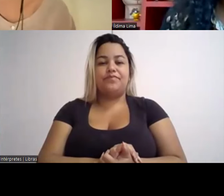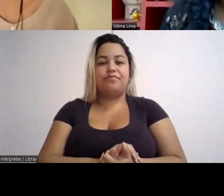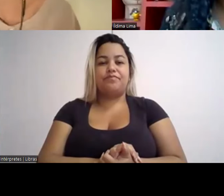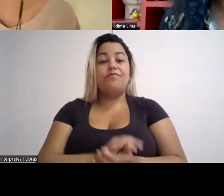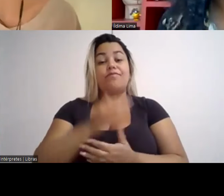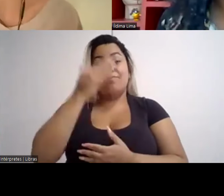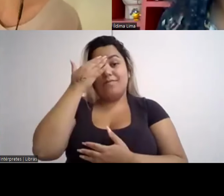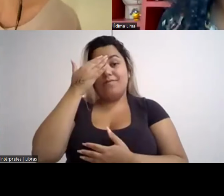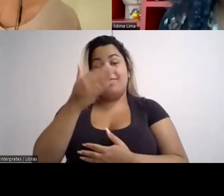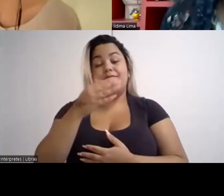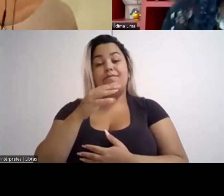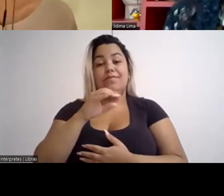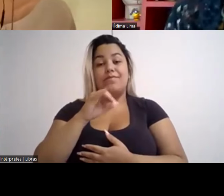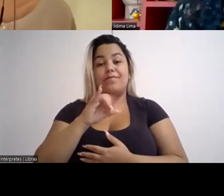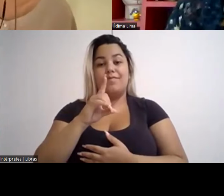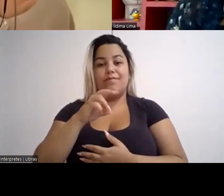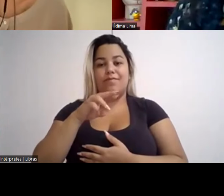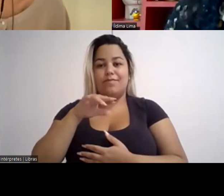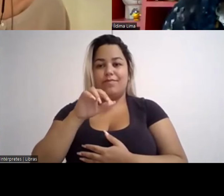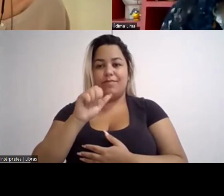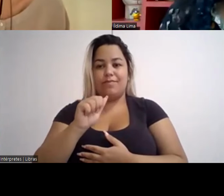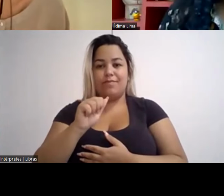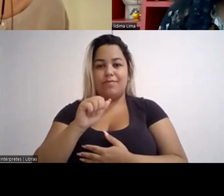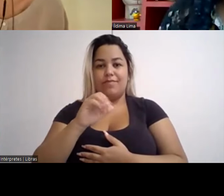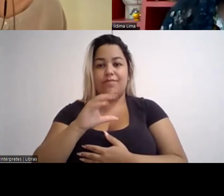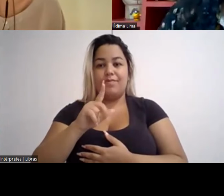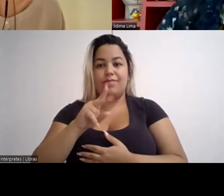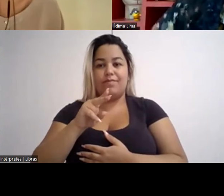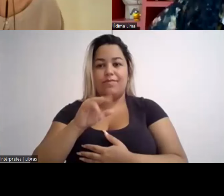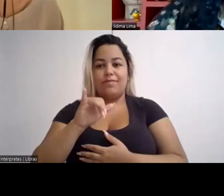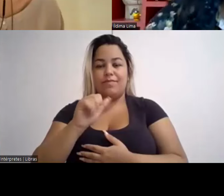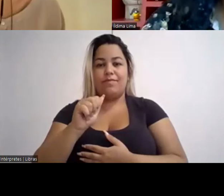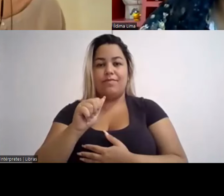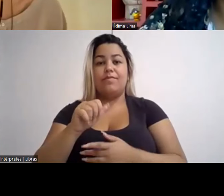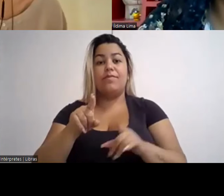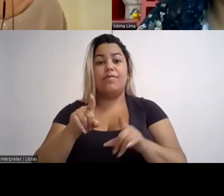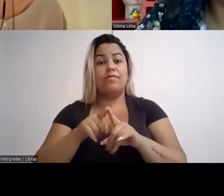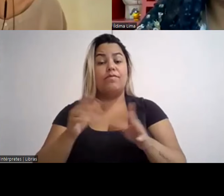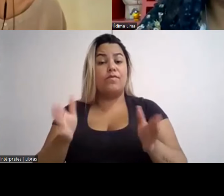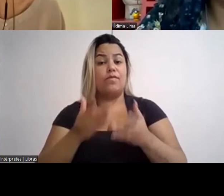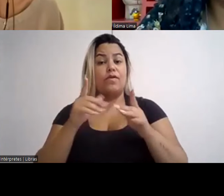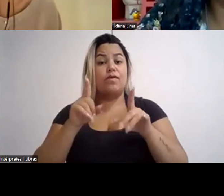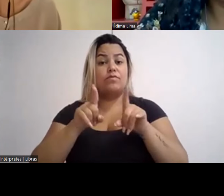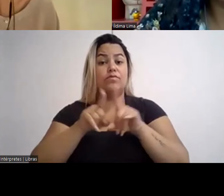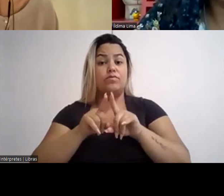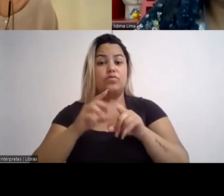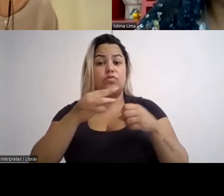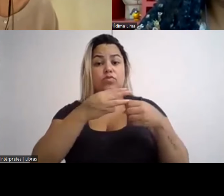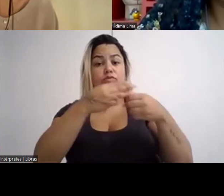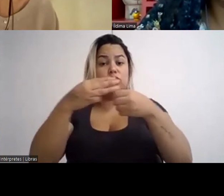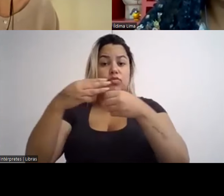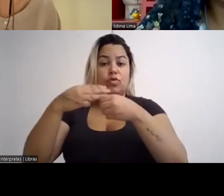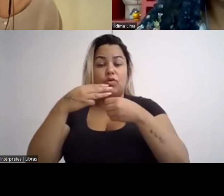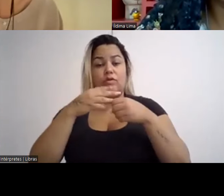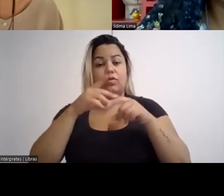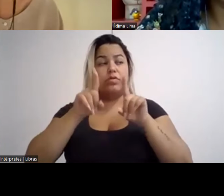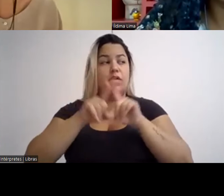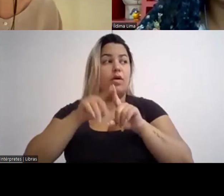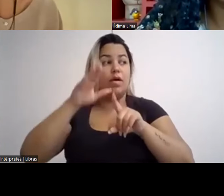Obrigada, Ildma. Cláudia, para fomentar a economia criativa do município, qual seria uma